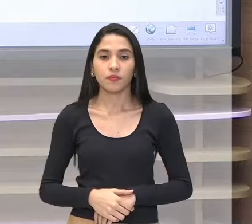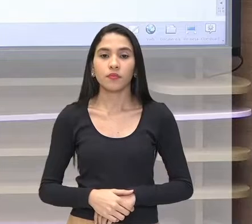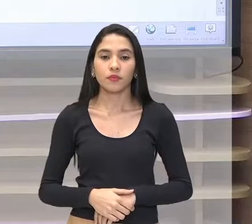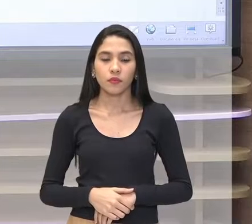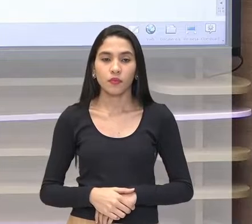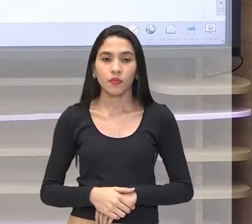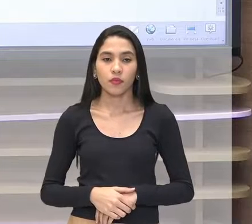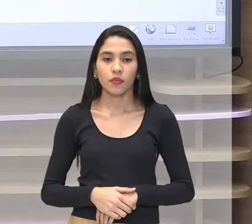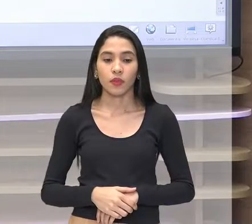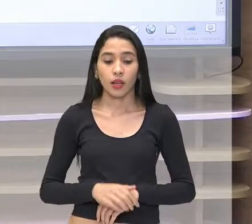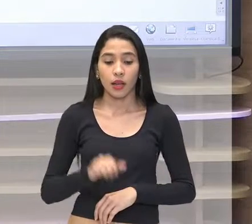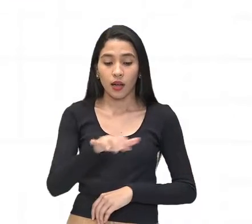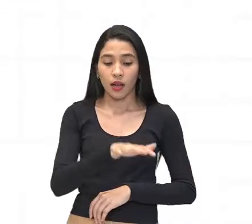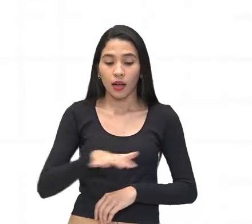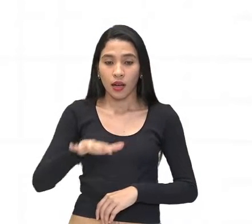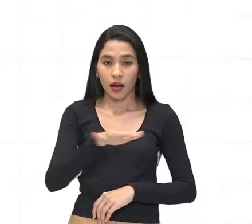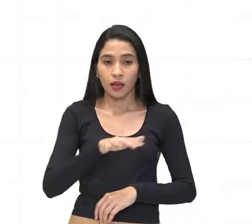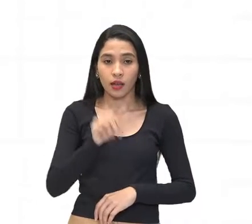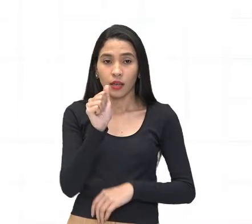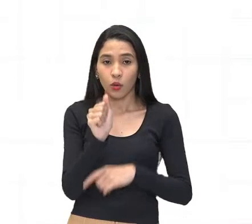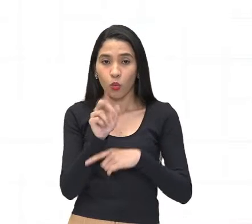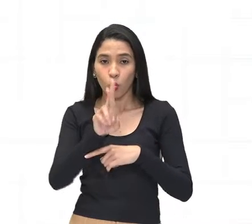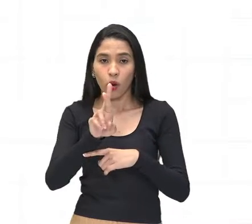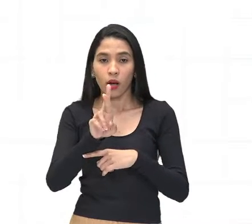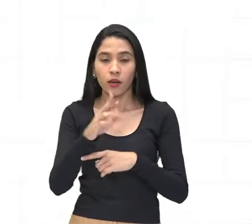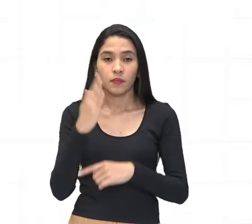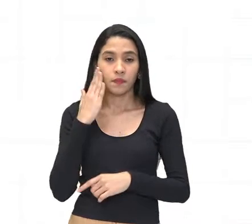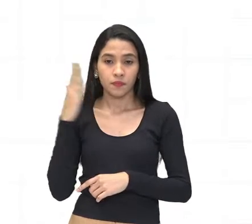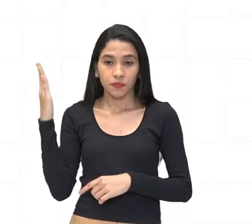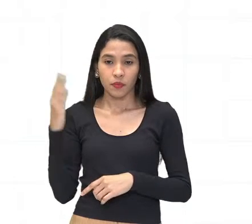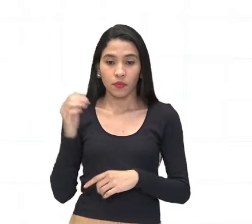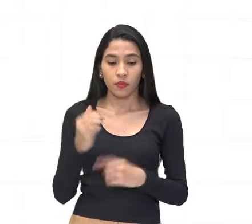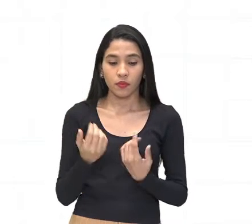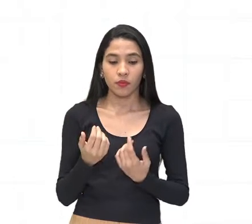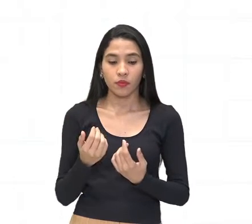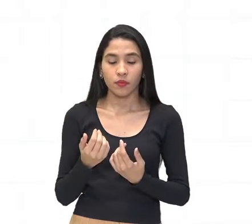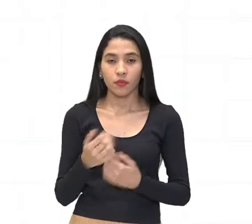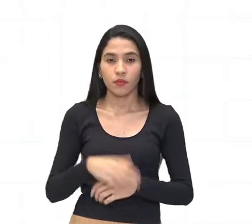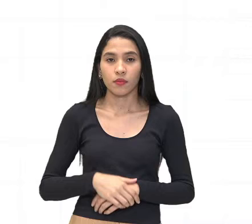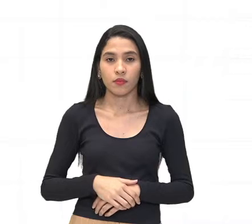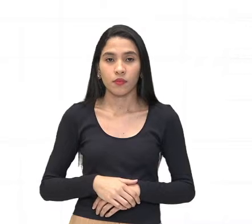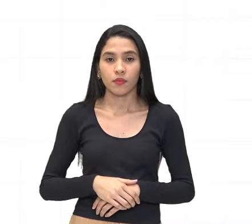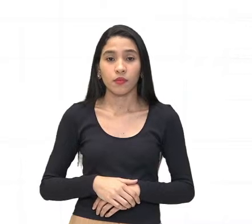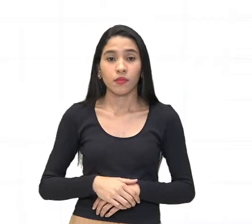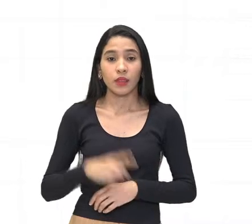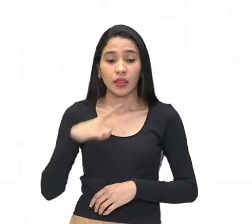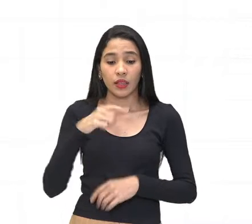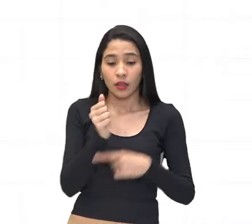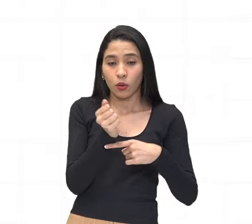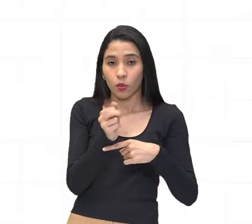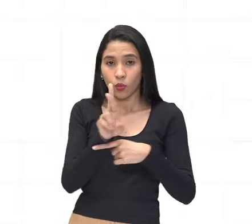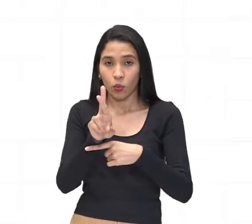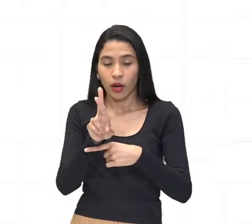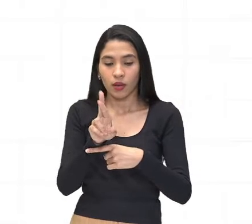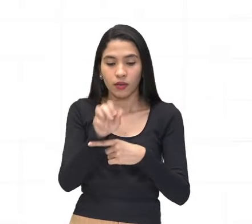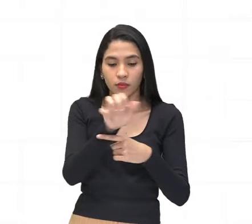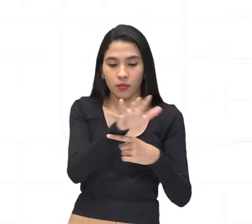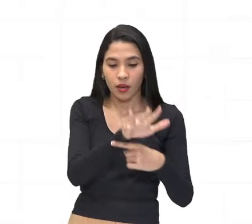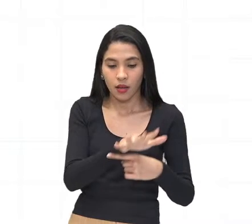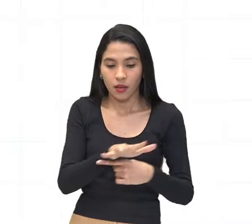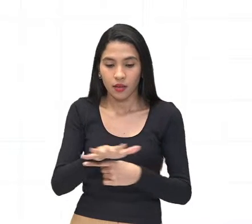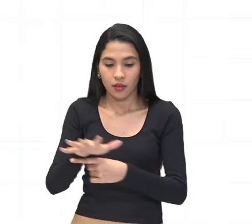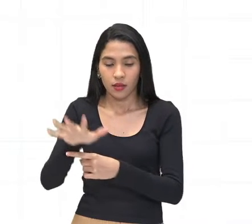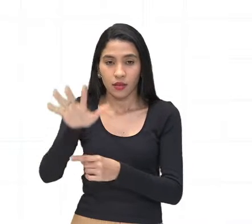o espaço, né? Como a gente pode ver na nossa próxima cartela. Nós temos aí o ar ocupa